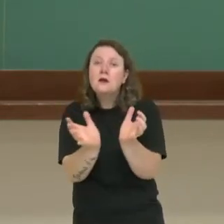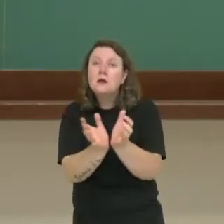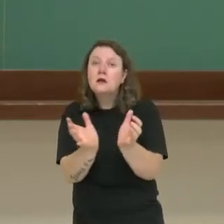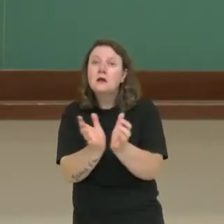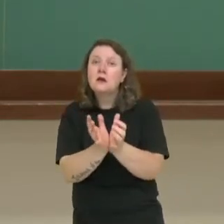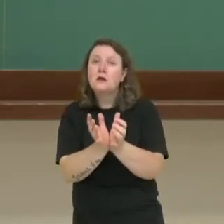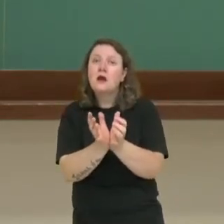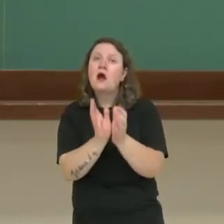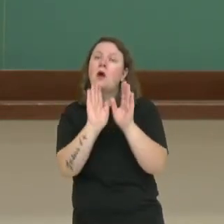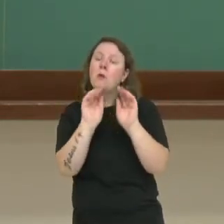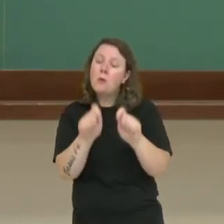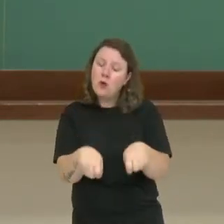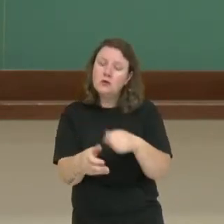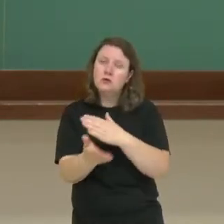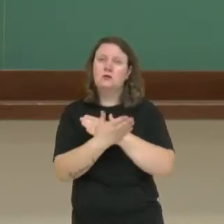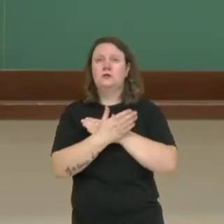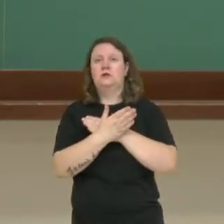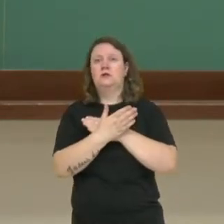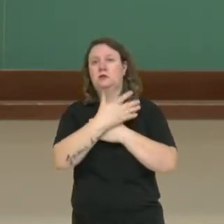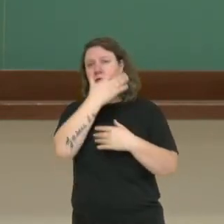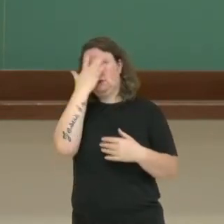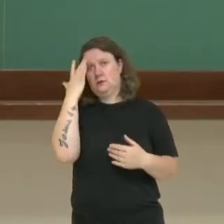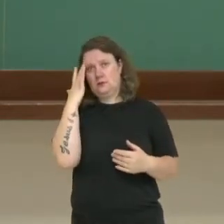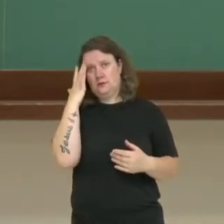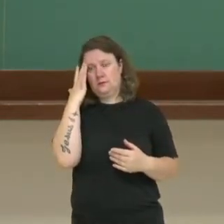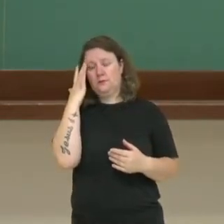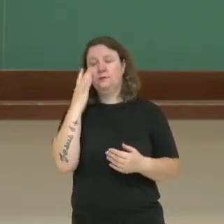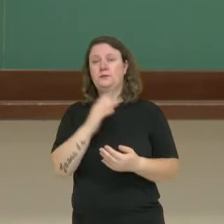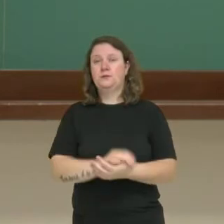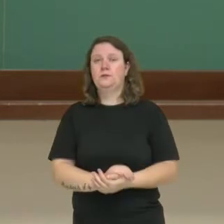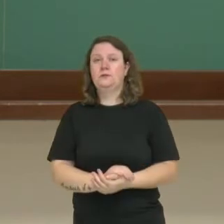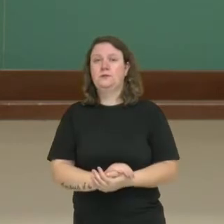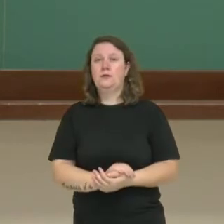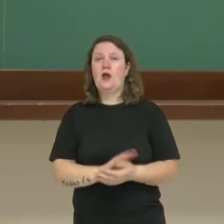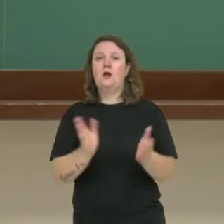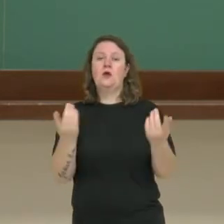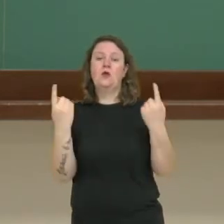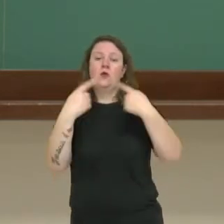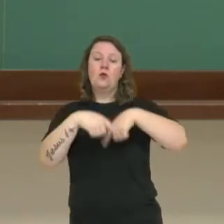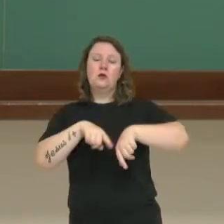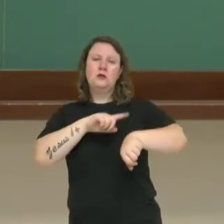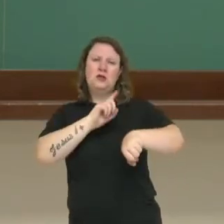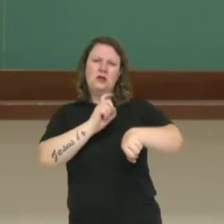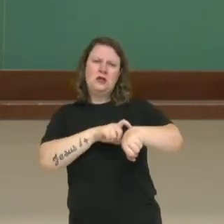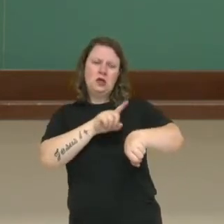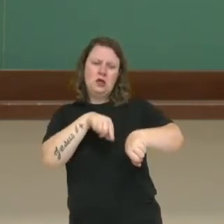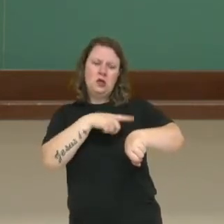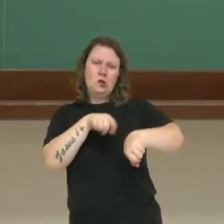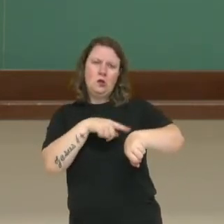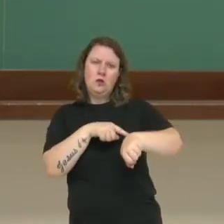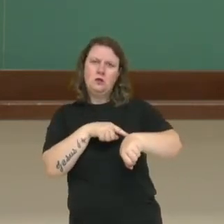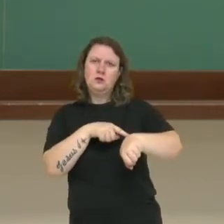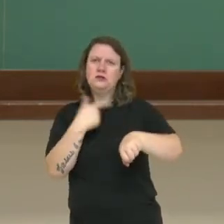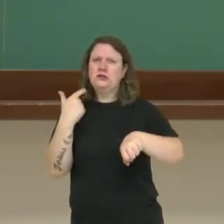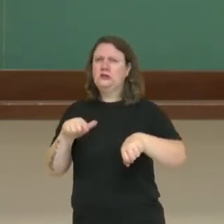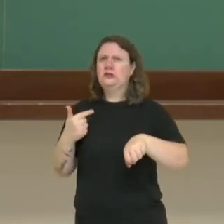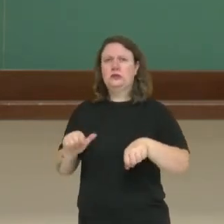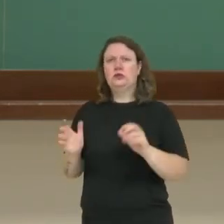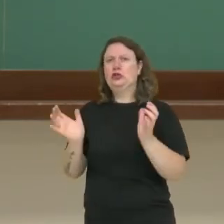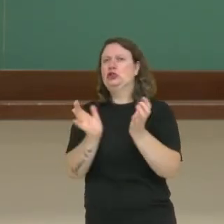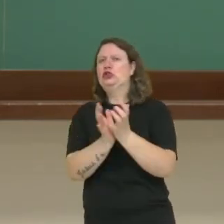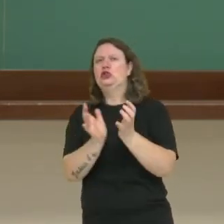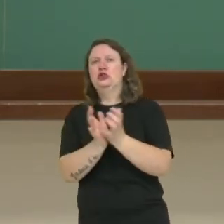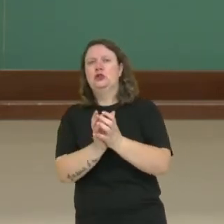acaba beneficiando alguns atletas. Na prova contra-relógio, exatamente para que não exista esse jogo de equipe,